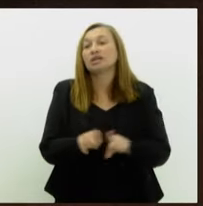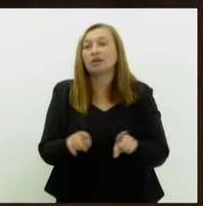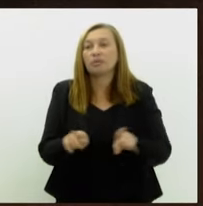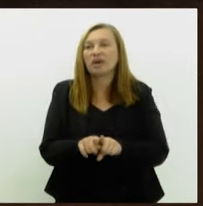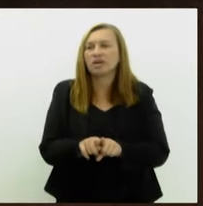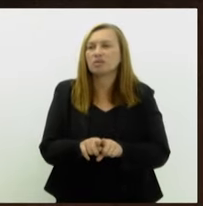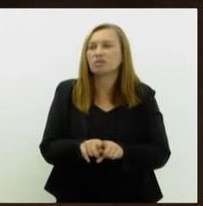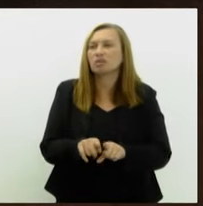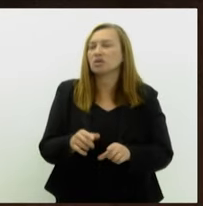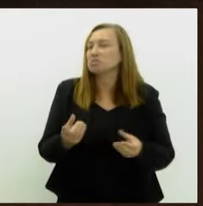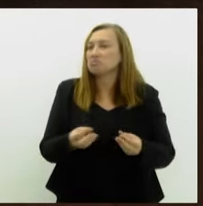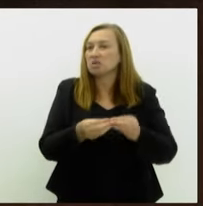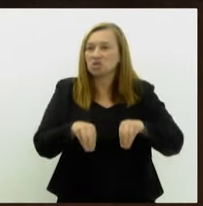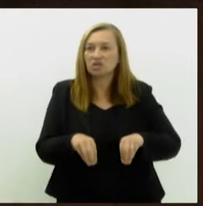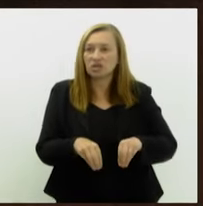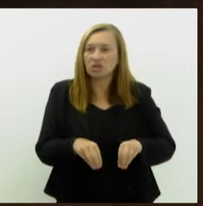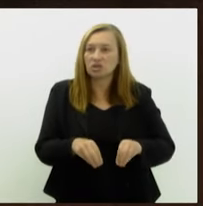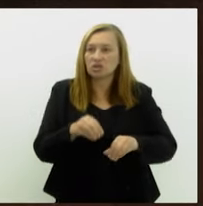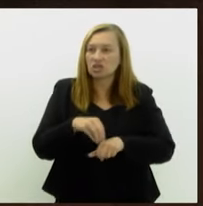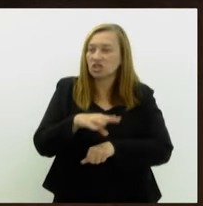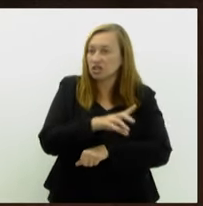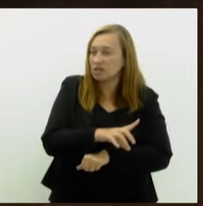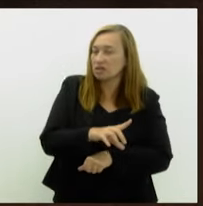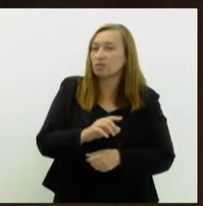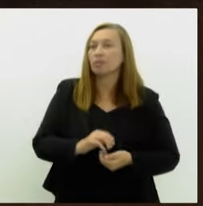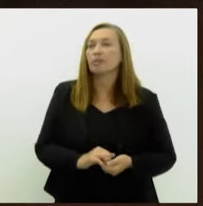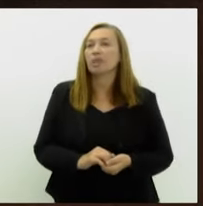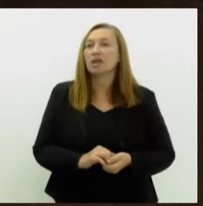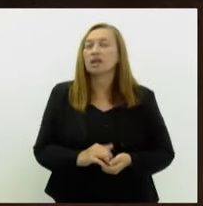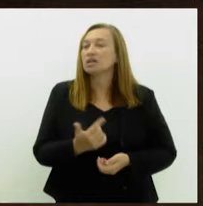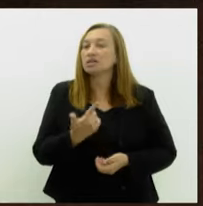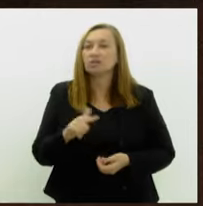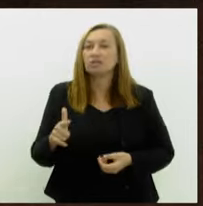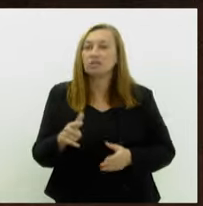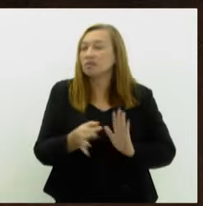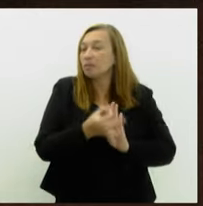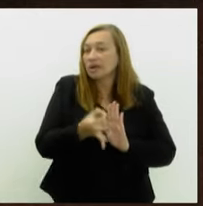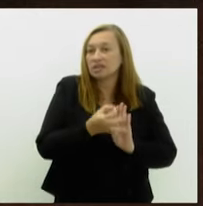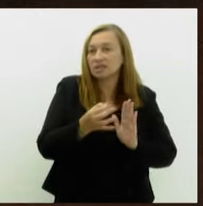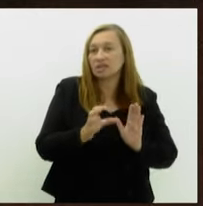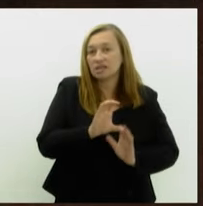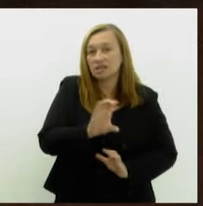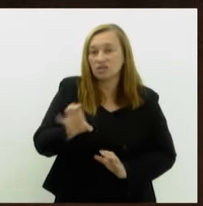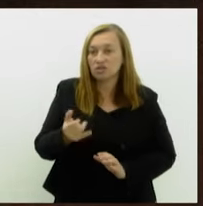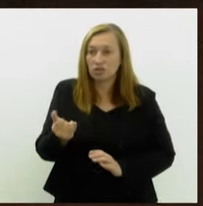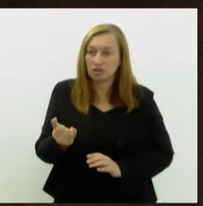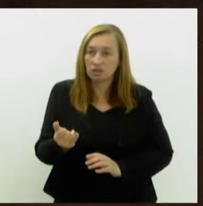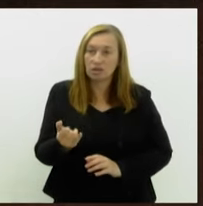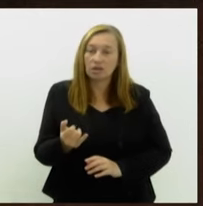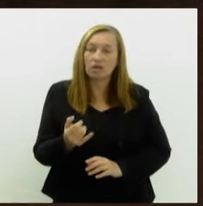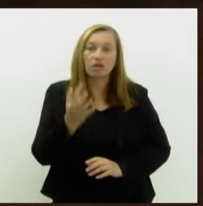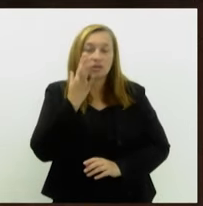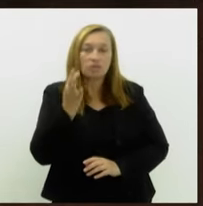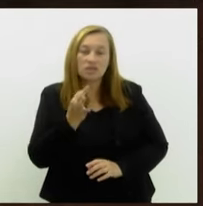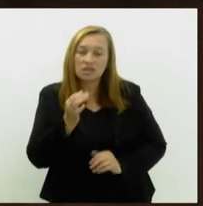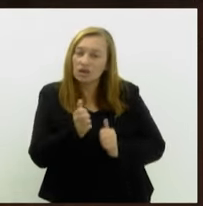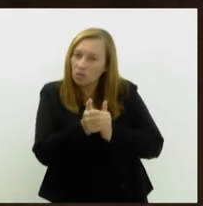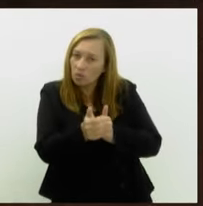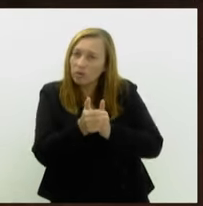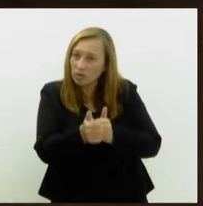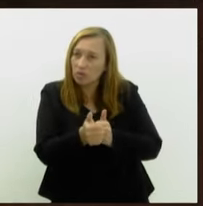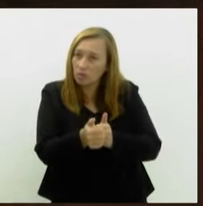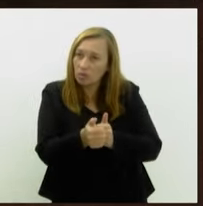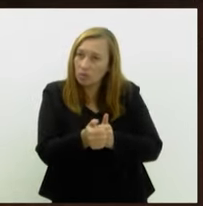a hipótese de prejudicabilidade em indicações, não há parecer da CCJ. Não sei se Vossa Excelência tem acompanhado,